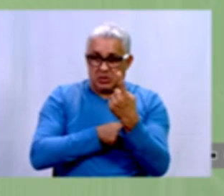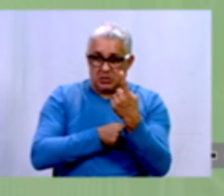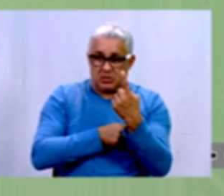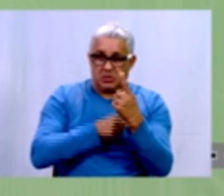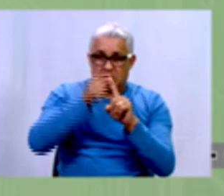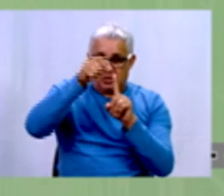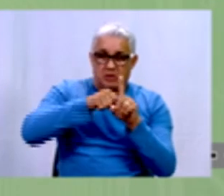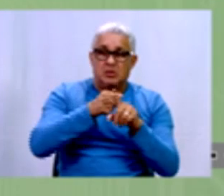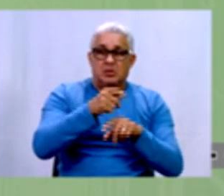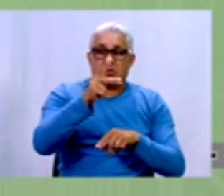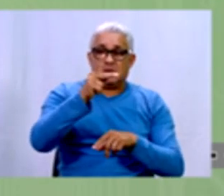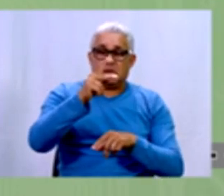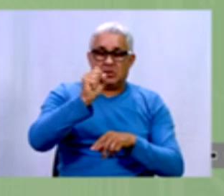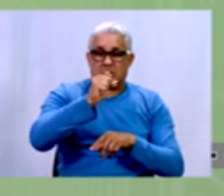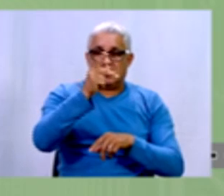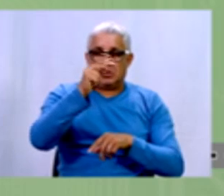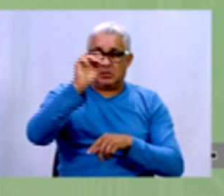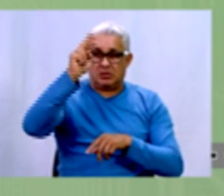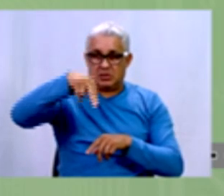não